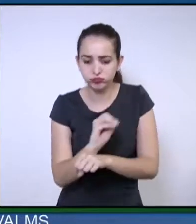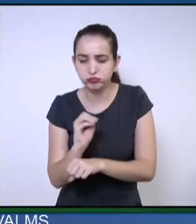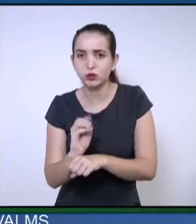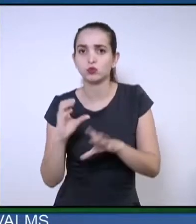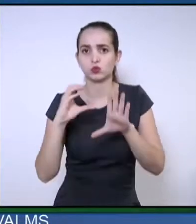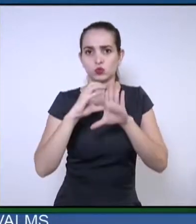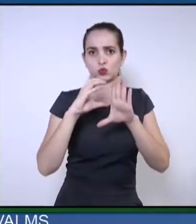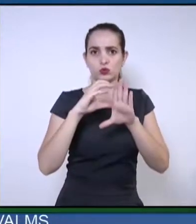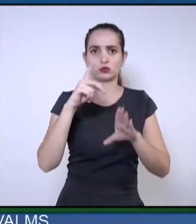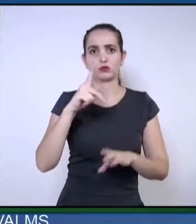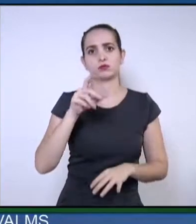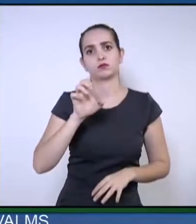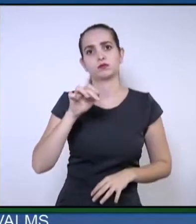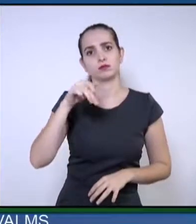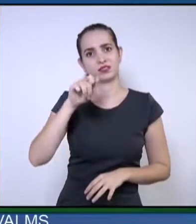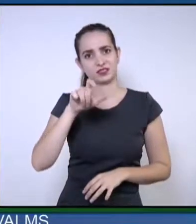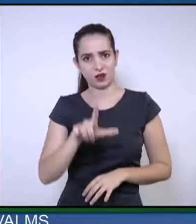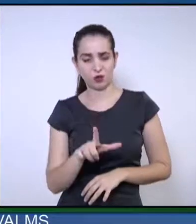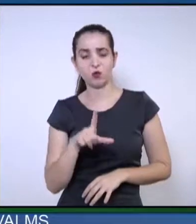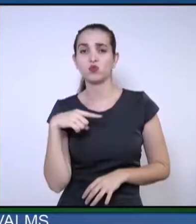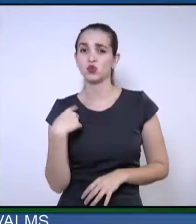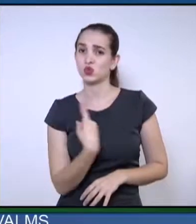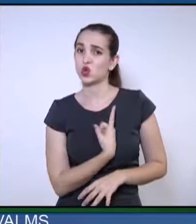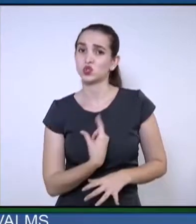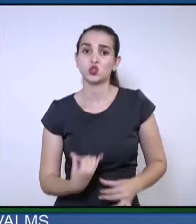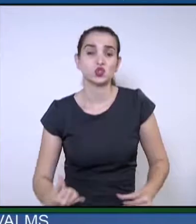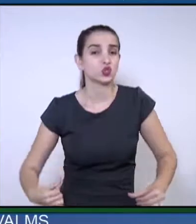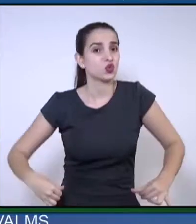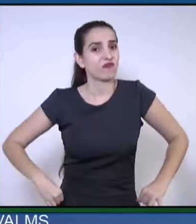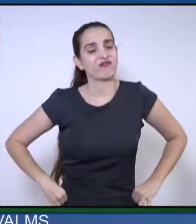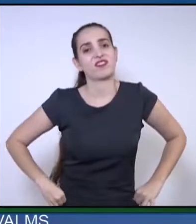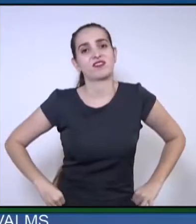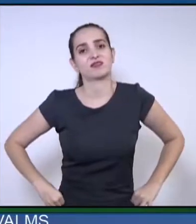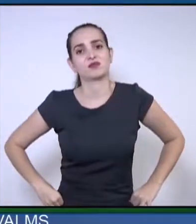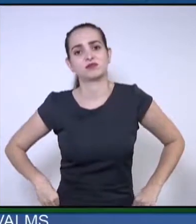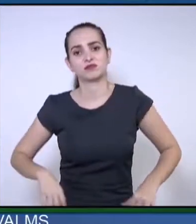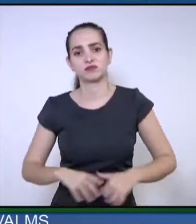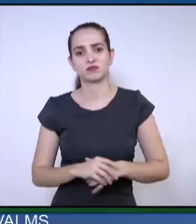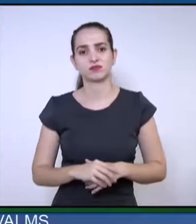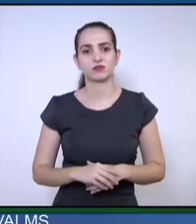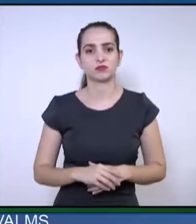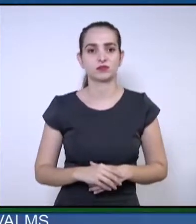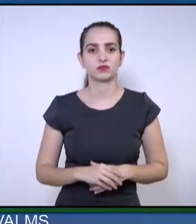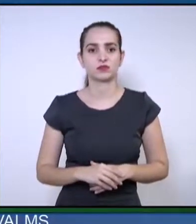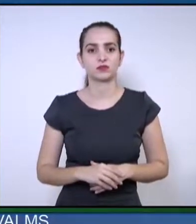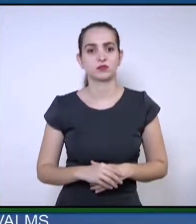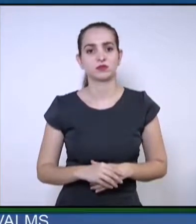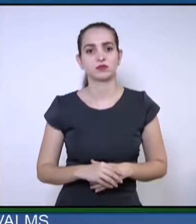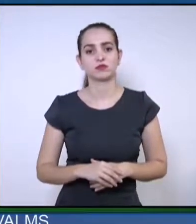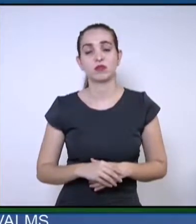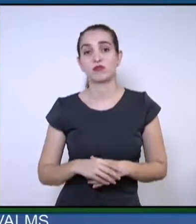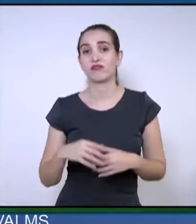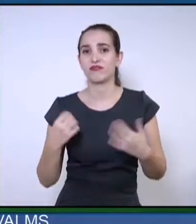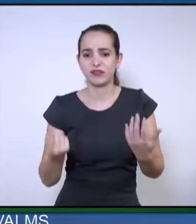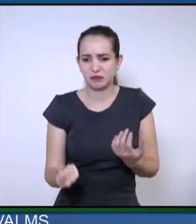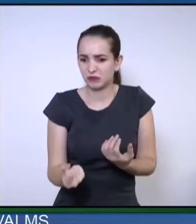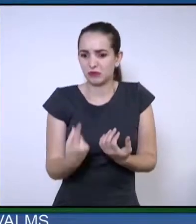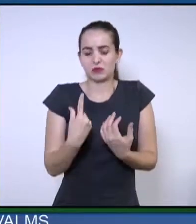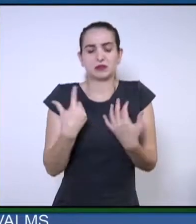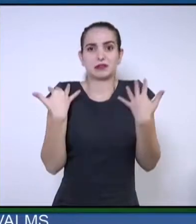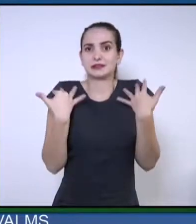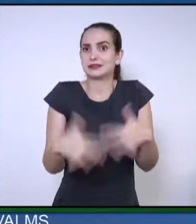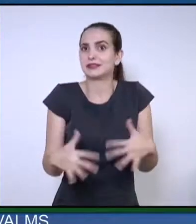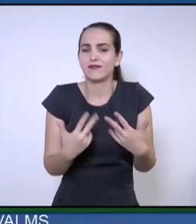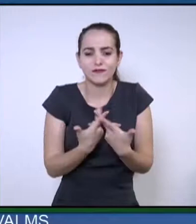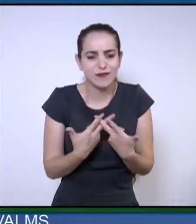assunto. E nós estamos sofrendo esses achaques, esses absurdos. E